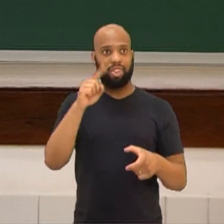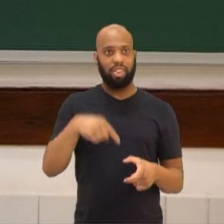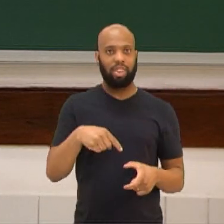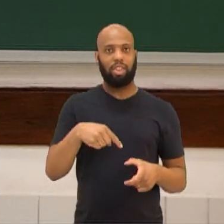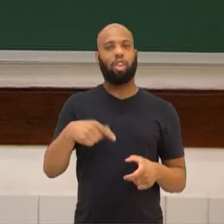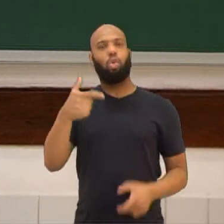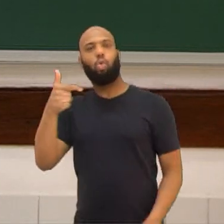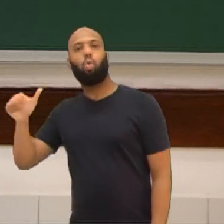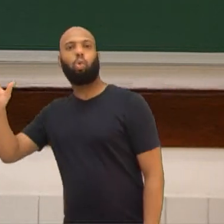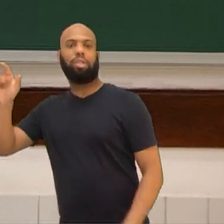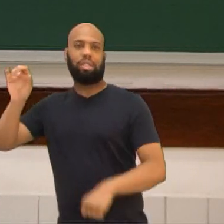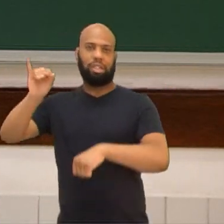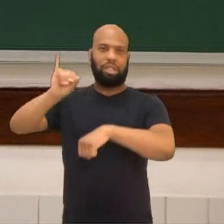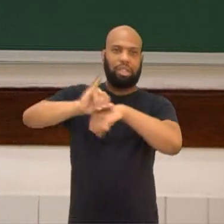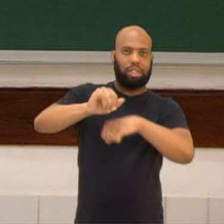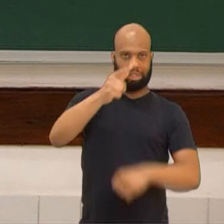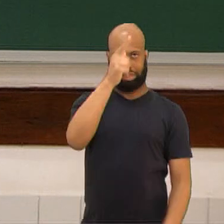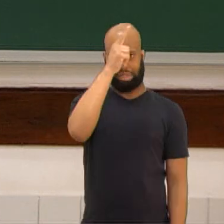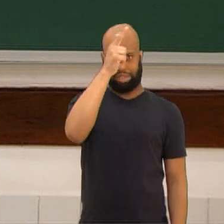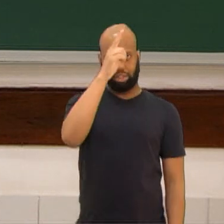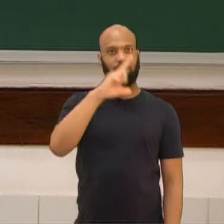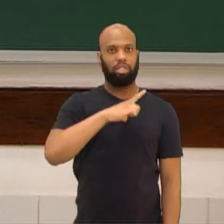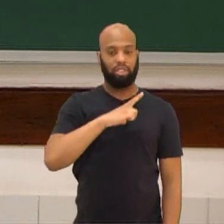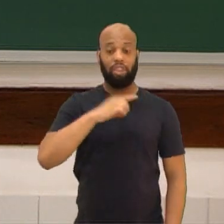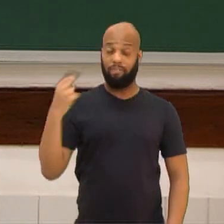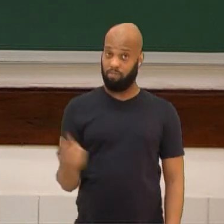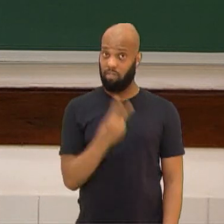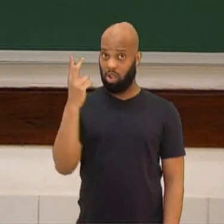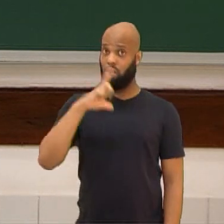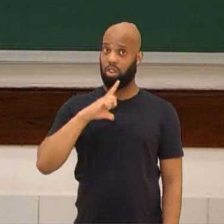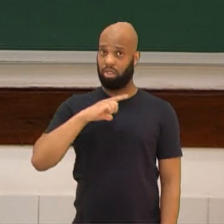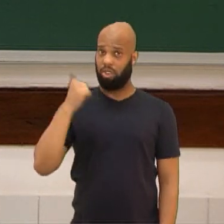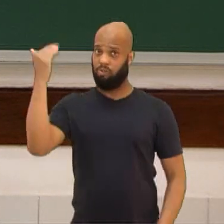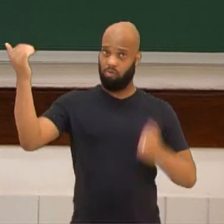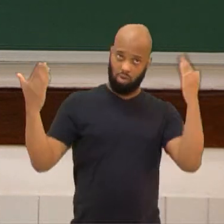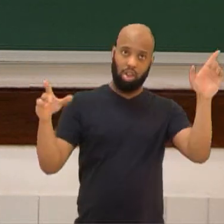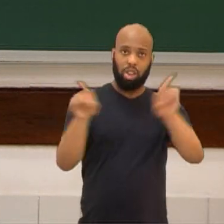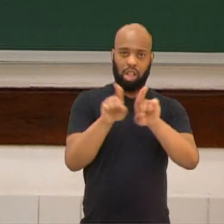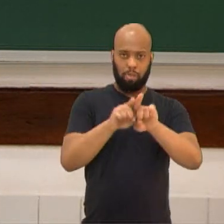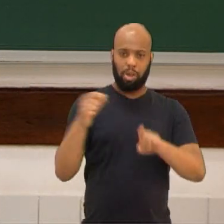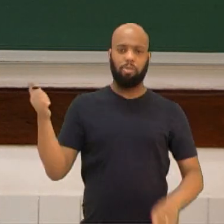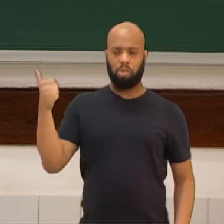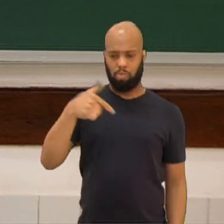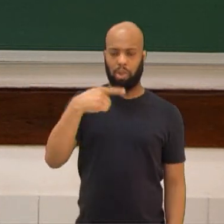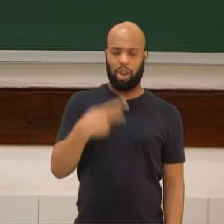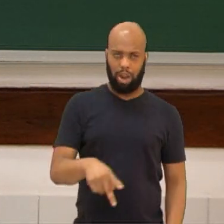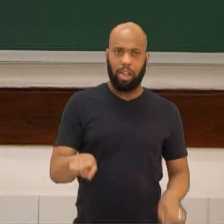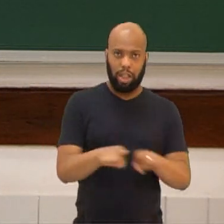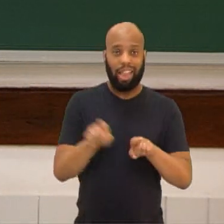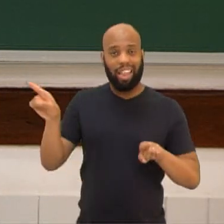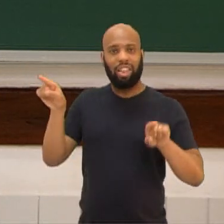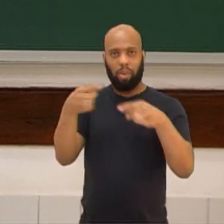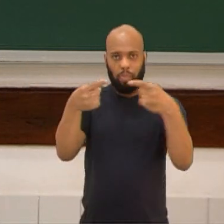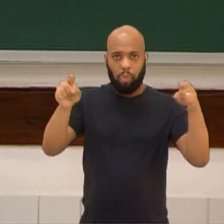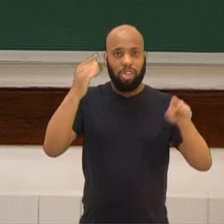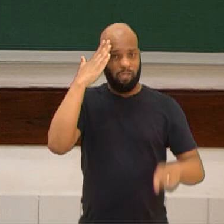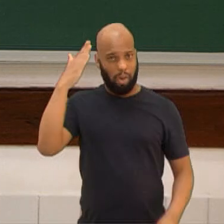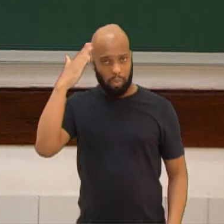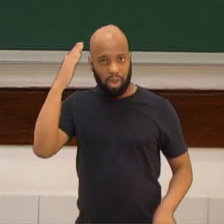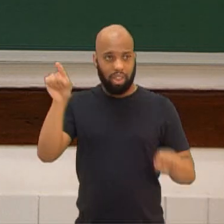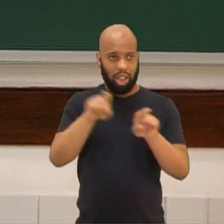aqui no Brasil, ele é conhecido no mundo inteiro, até mais valorizado fora do que aqui. Então, essa é uma música bem tradicional que